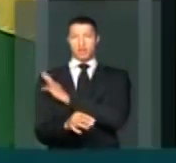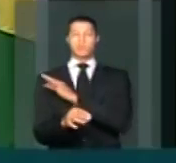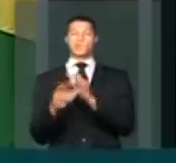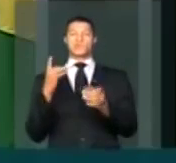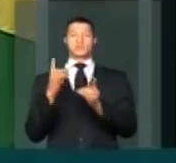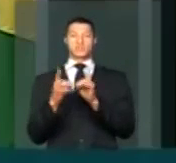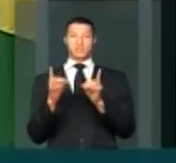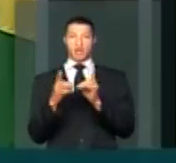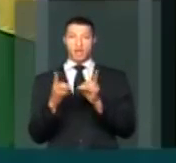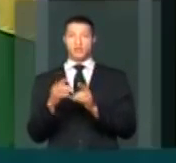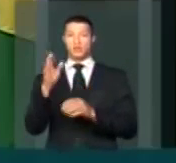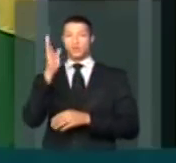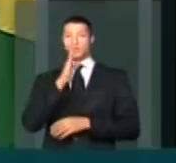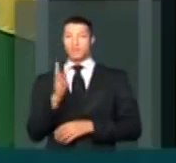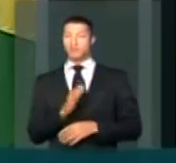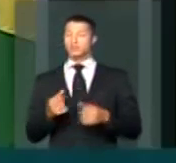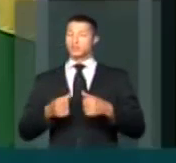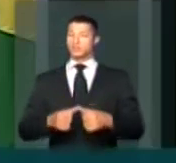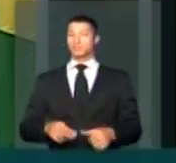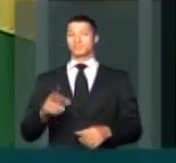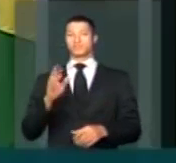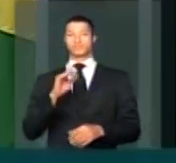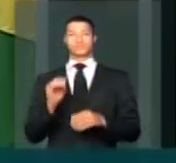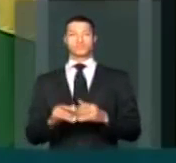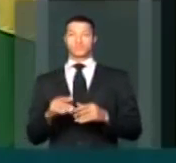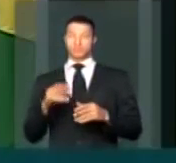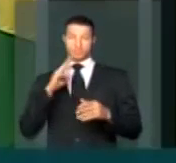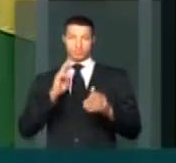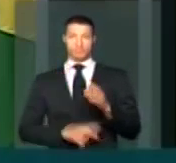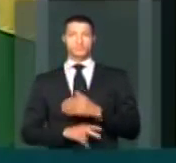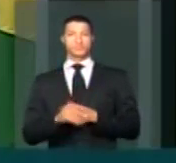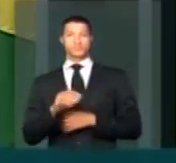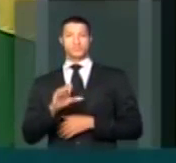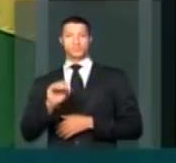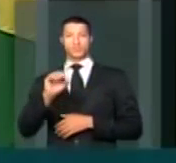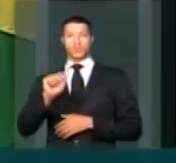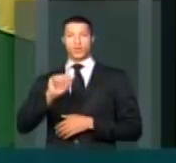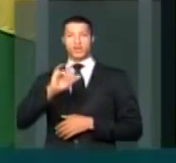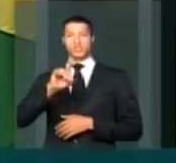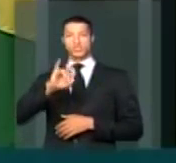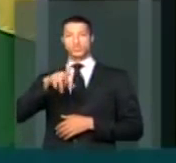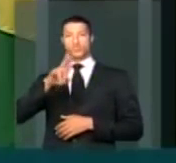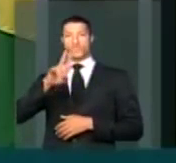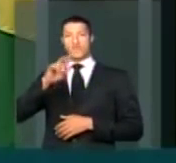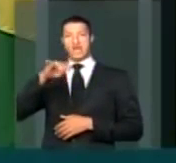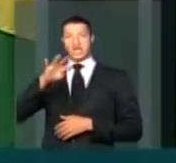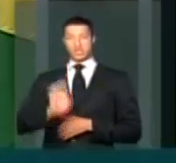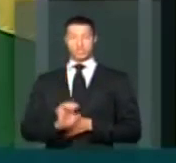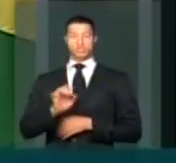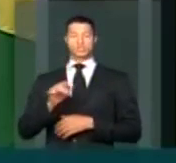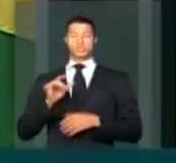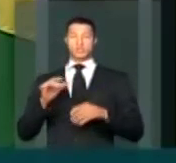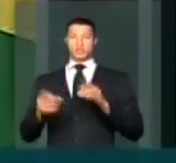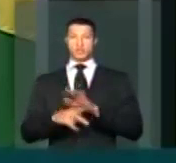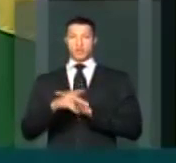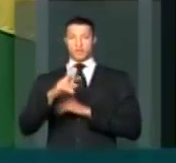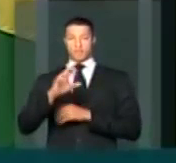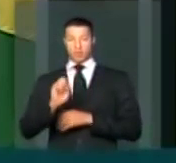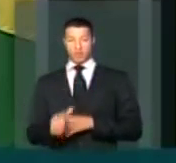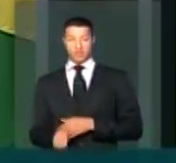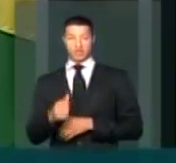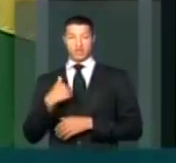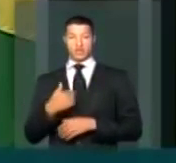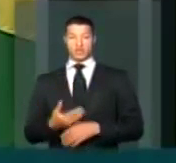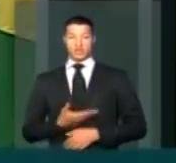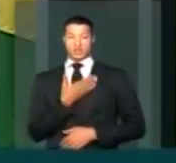o Brasil estará relegado ao papel de singelo coadjuvante no cenário internacional. Cantado em prosa e verso pelo